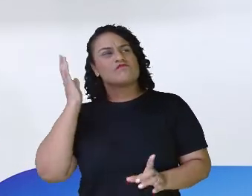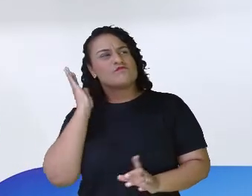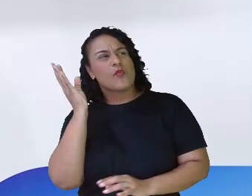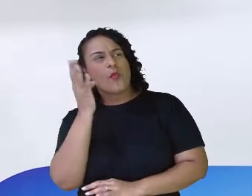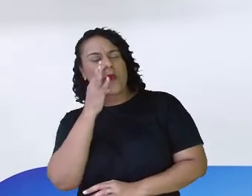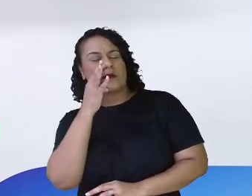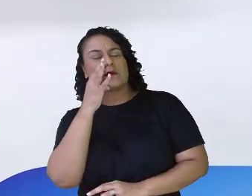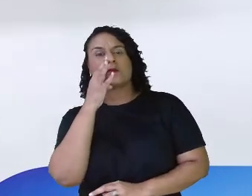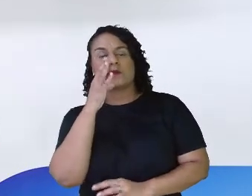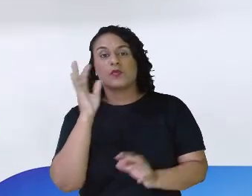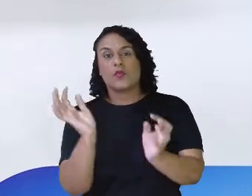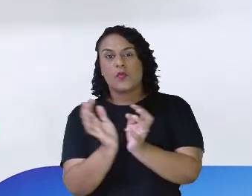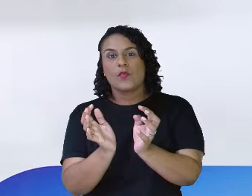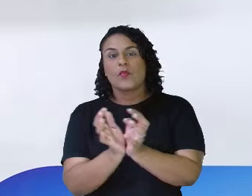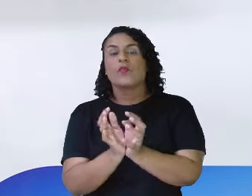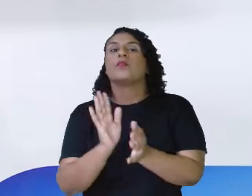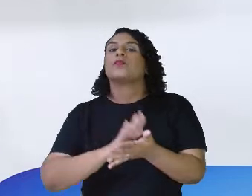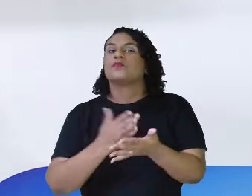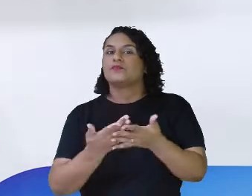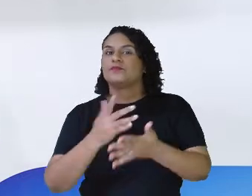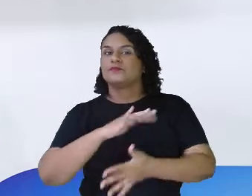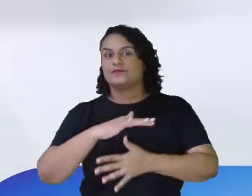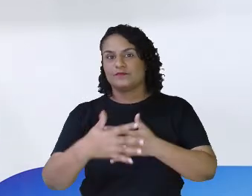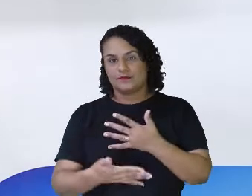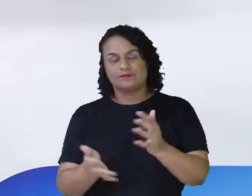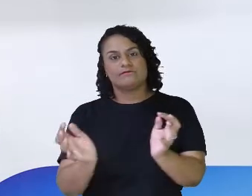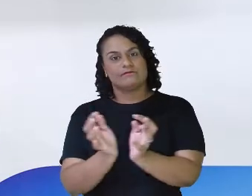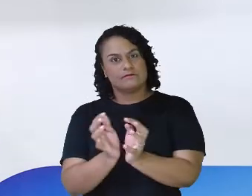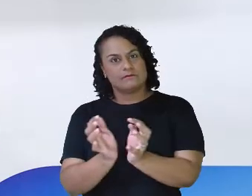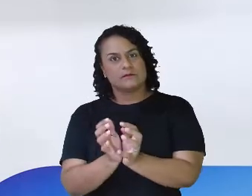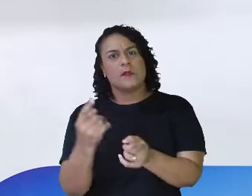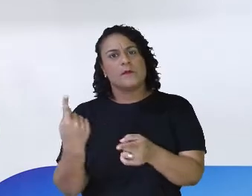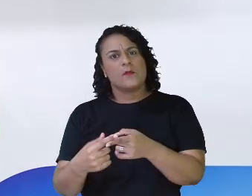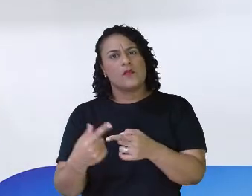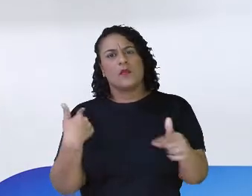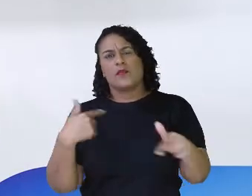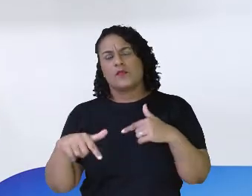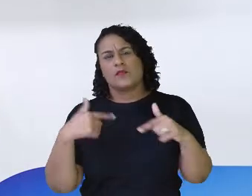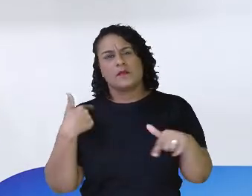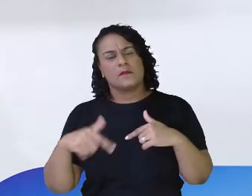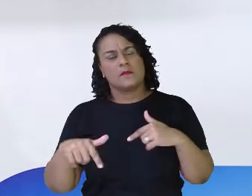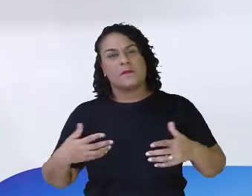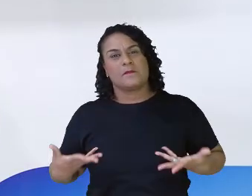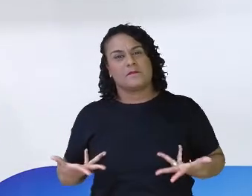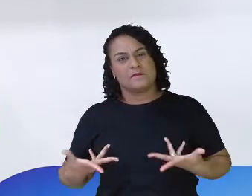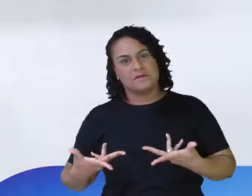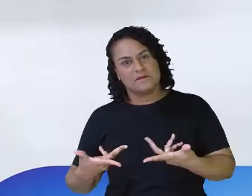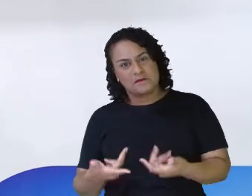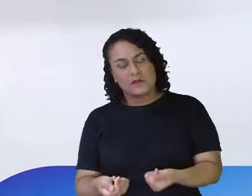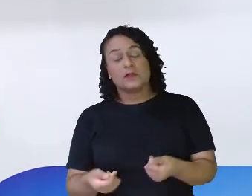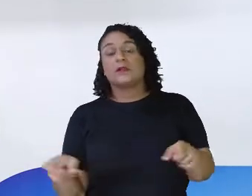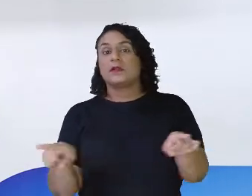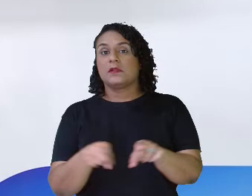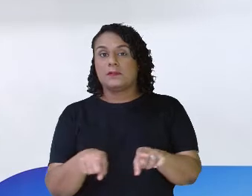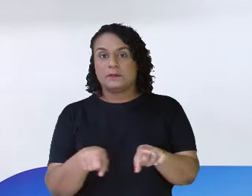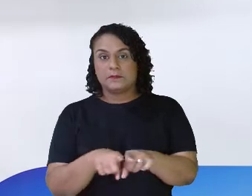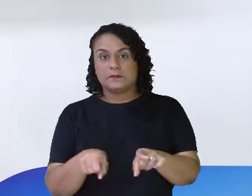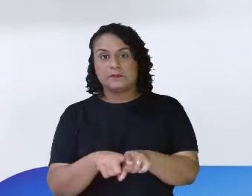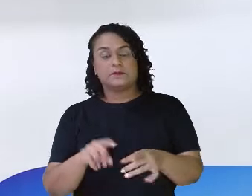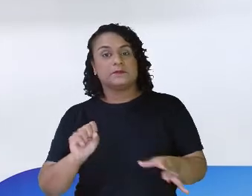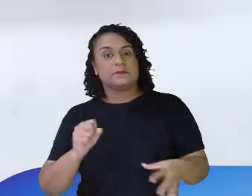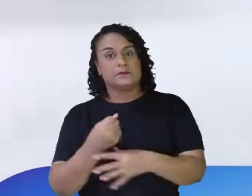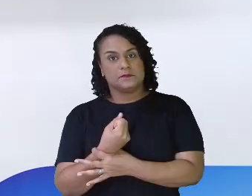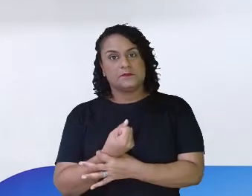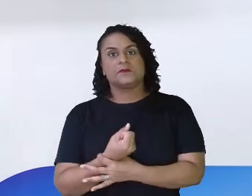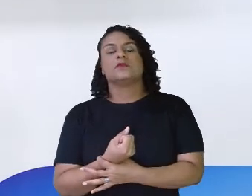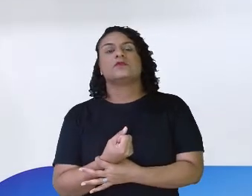dos intérpretes de Libra do Educa Recife, porque eles fazem um trabalho sensacional. Além disso, garante que